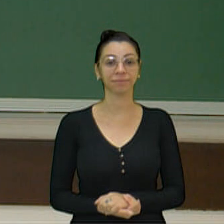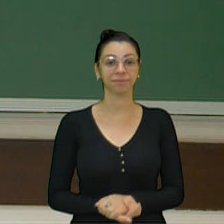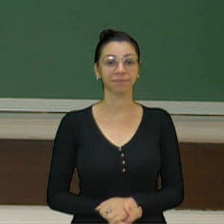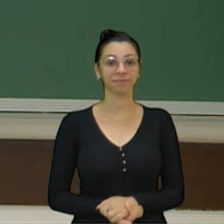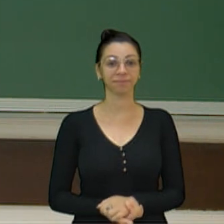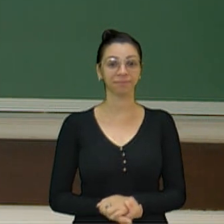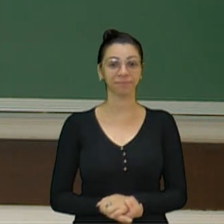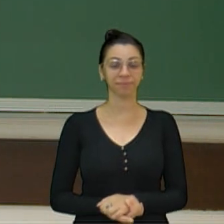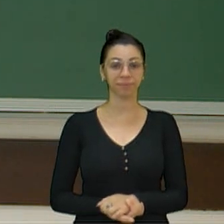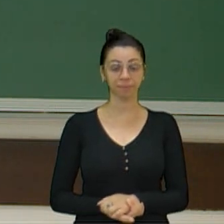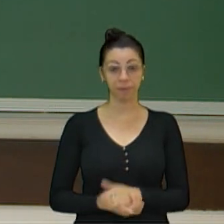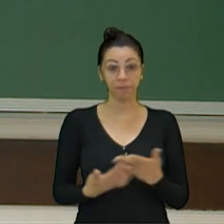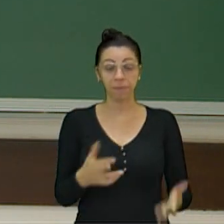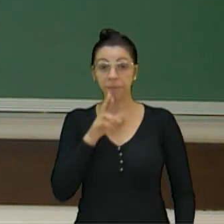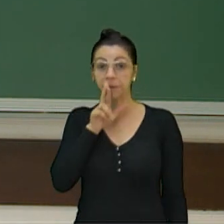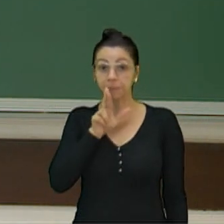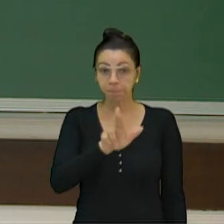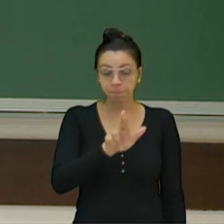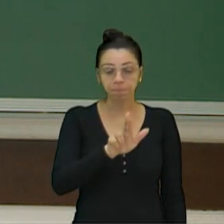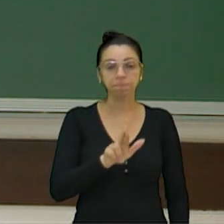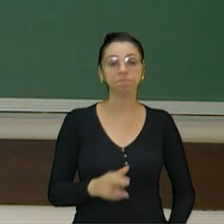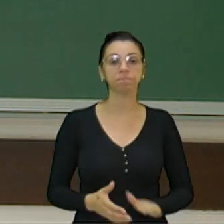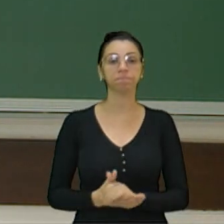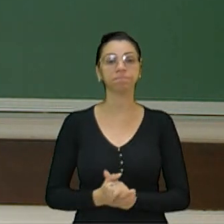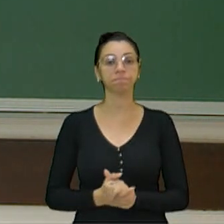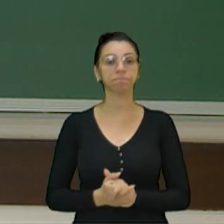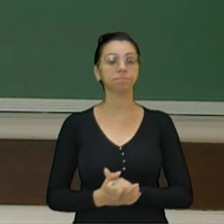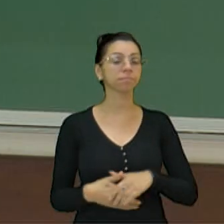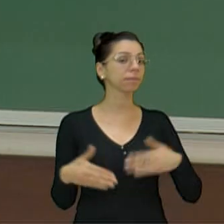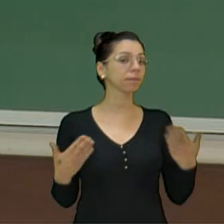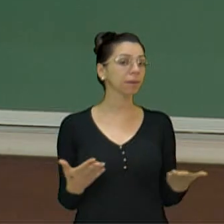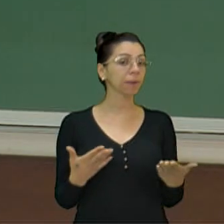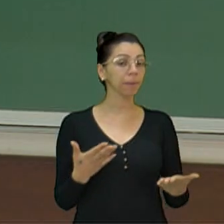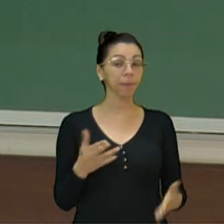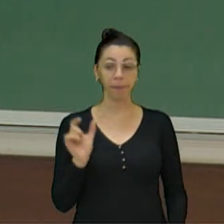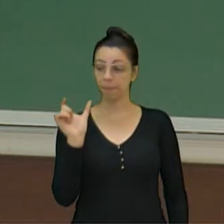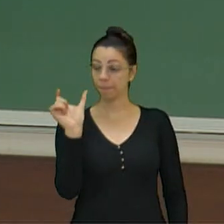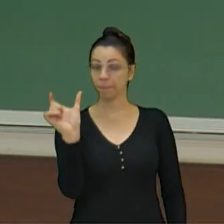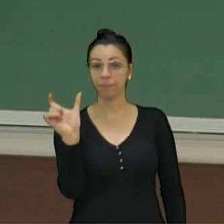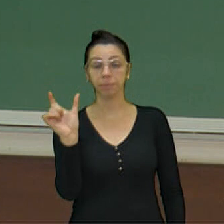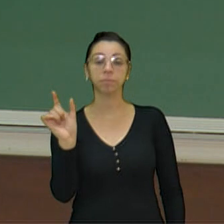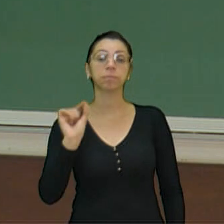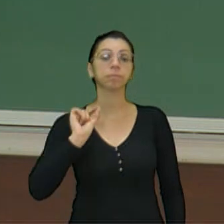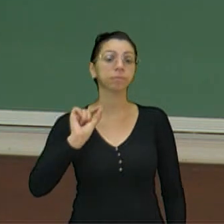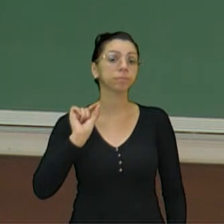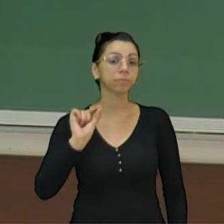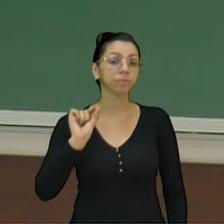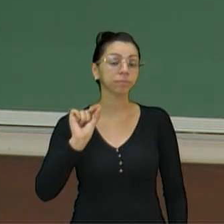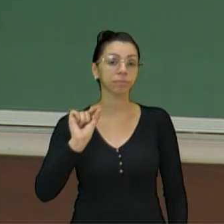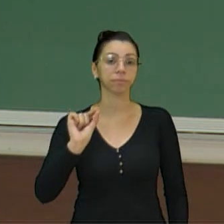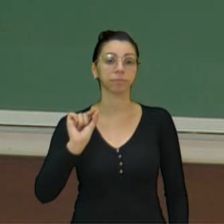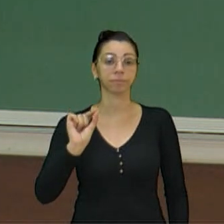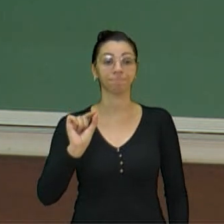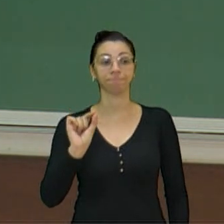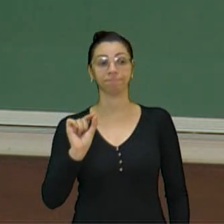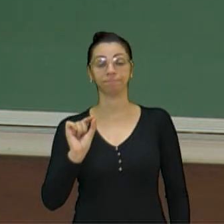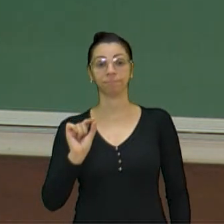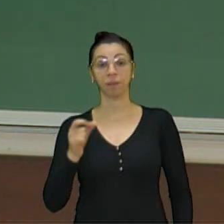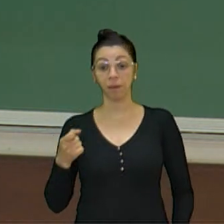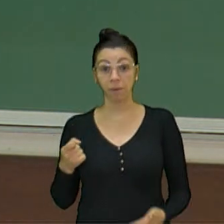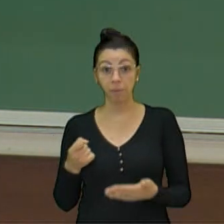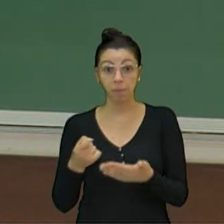Bom, vamos ver as nossas respostas aqui então. Pessoal, a palavra purchase é o mesmo que buy,